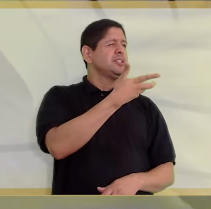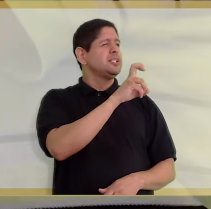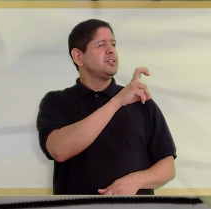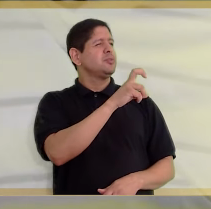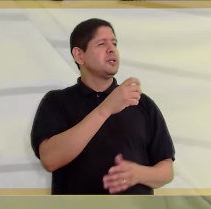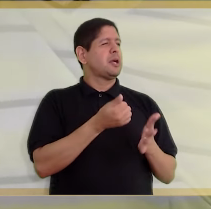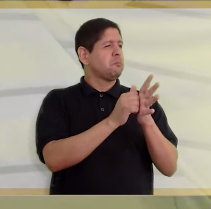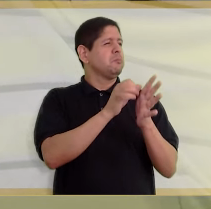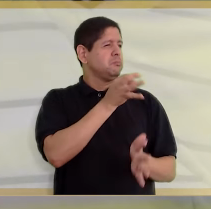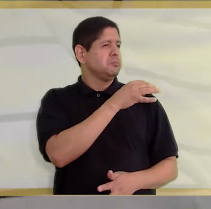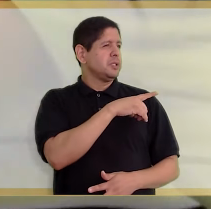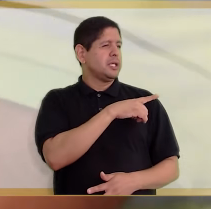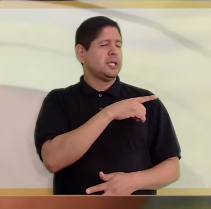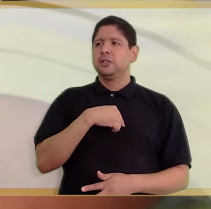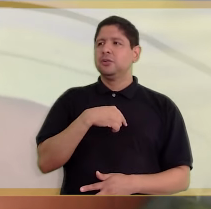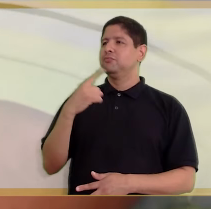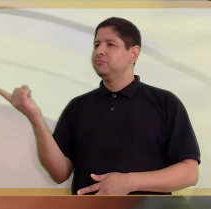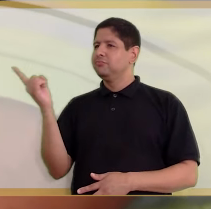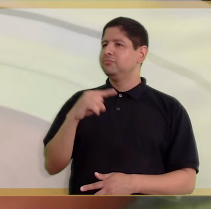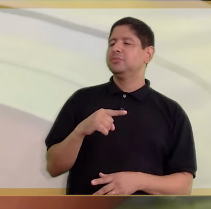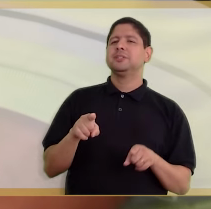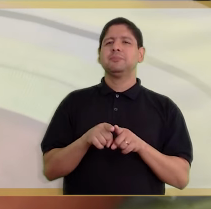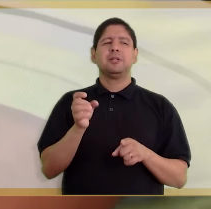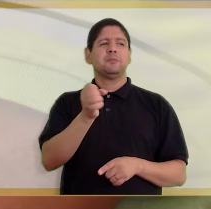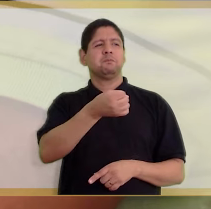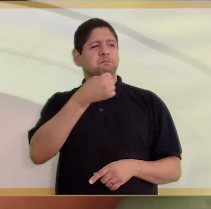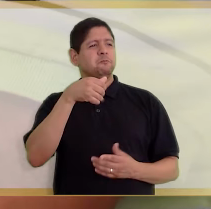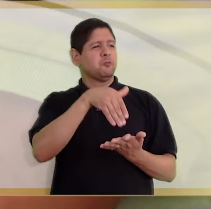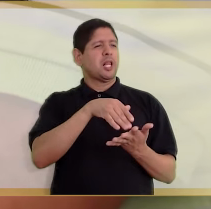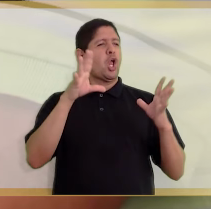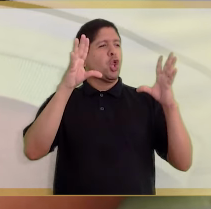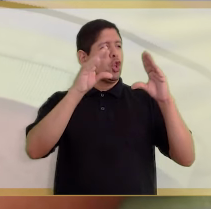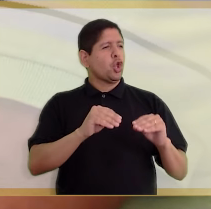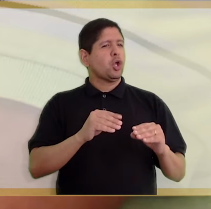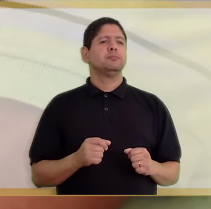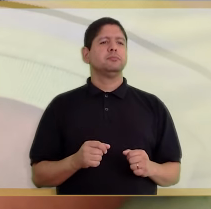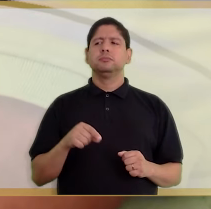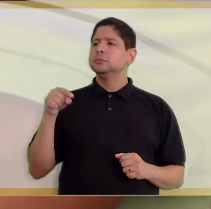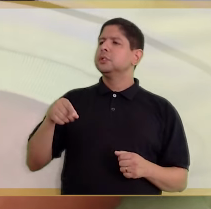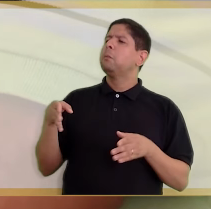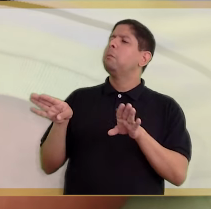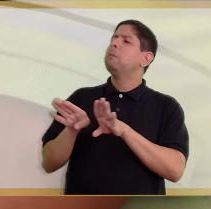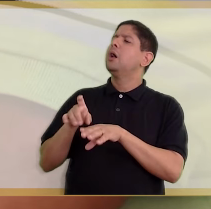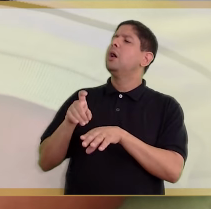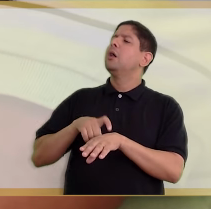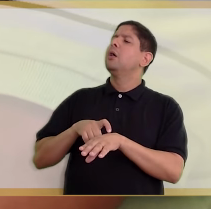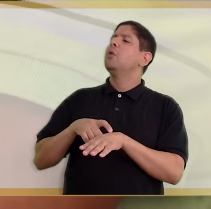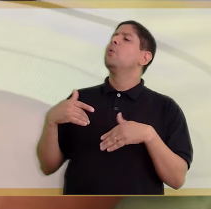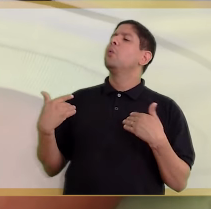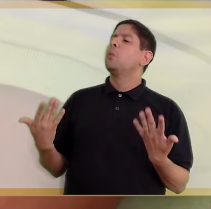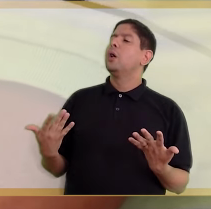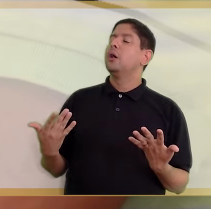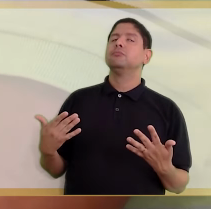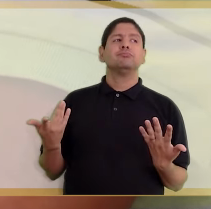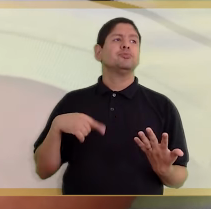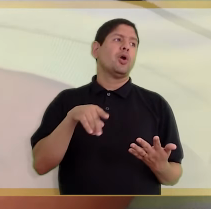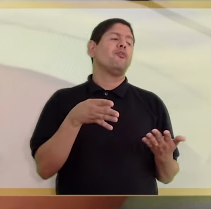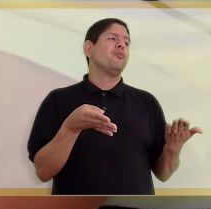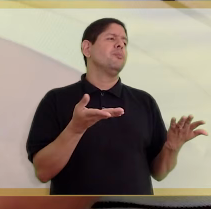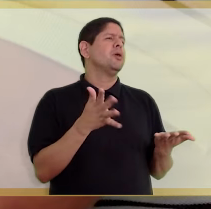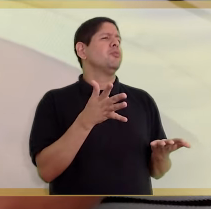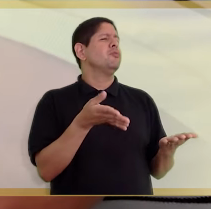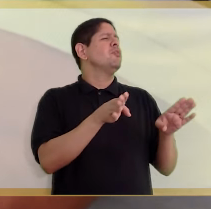gente desfila, sai por lá, igual também tomar uma geladinha aqui no final da noite, né? O Sambódromo fecha quando o Sambódromo tá ligado? A gente fecha, não, não. A